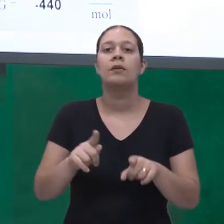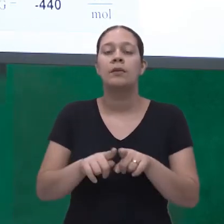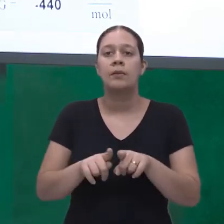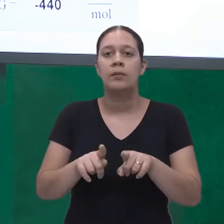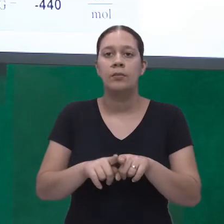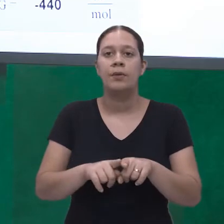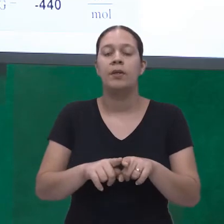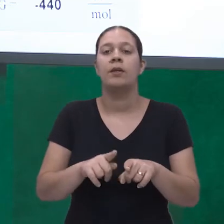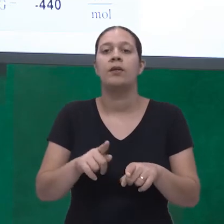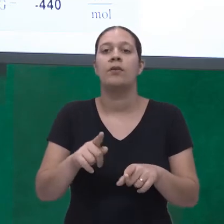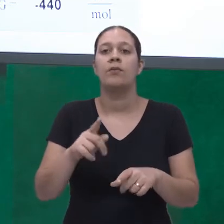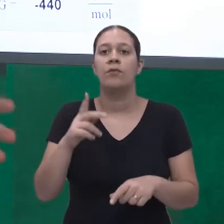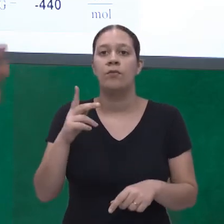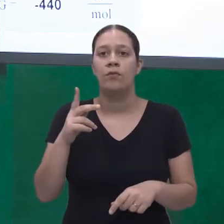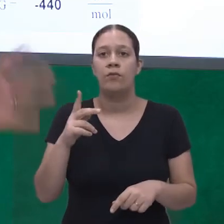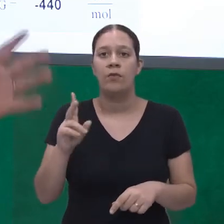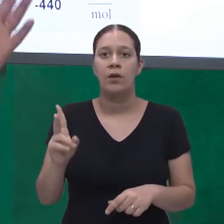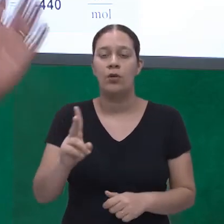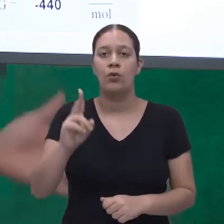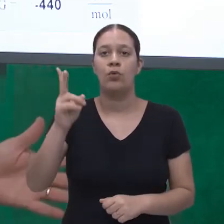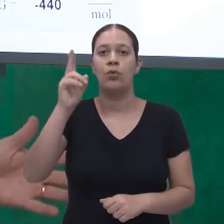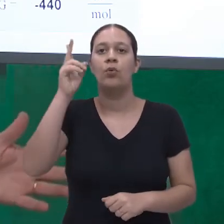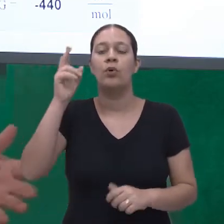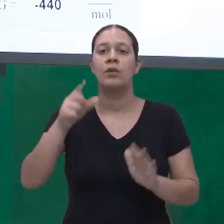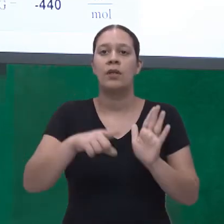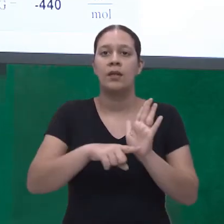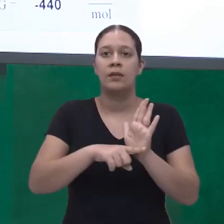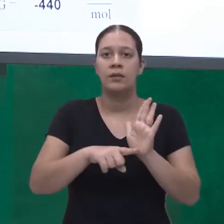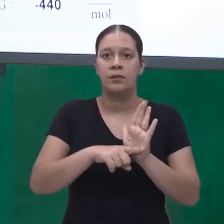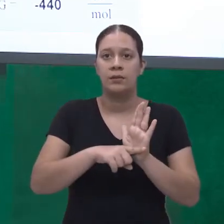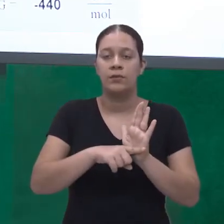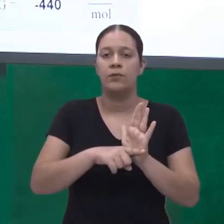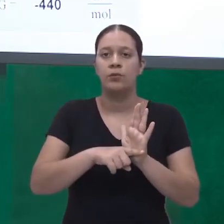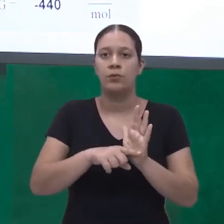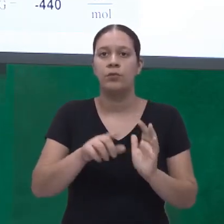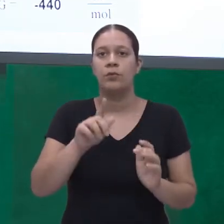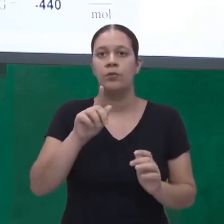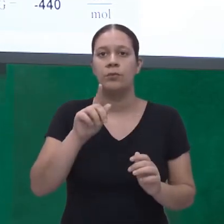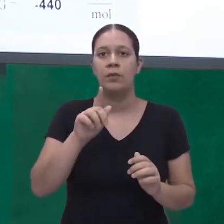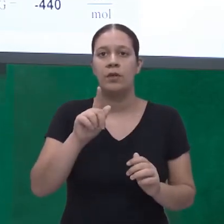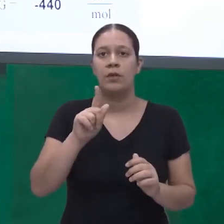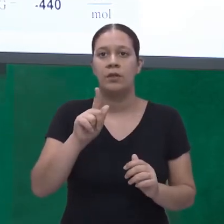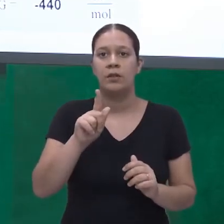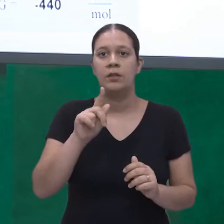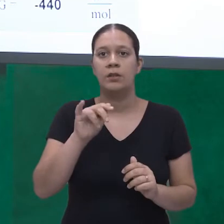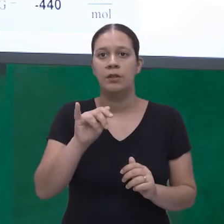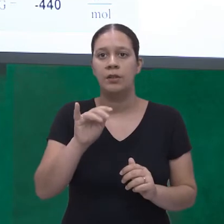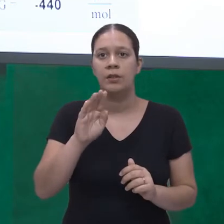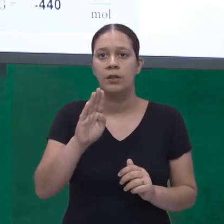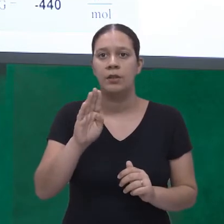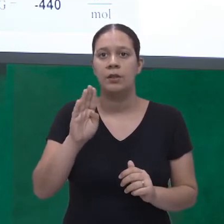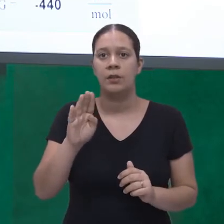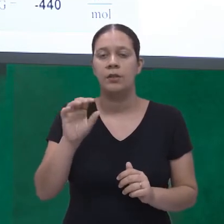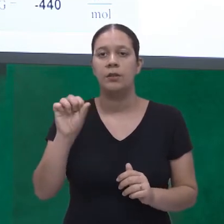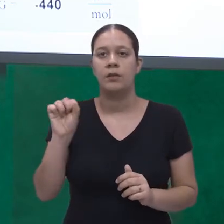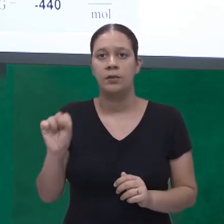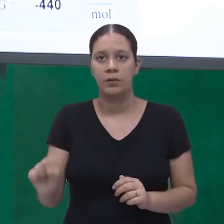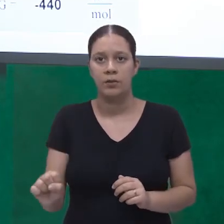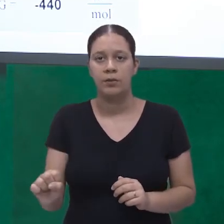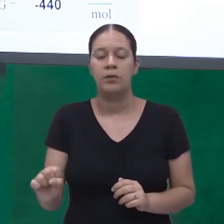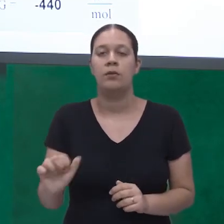ou seja, o processo é espontâneo. A gente chama valores negativos de Gibbs como